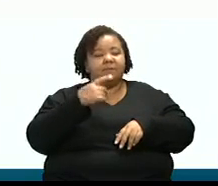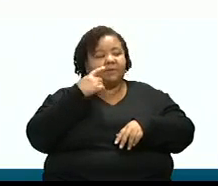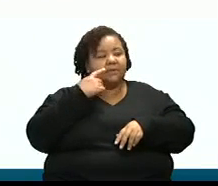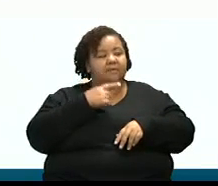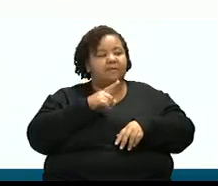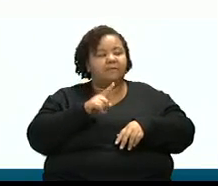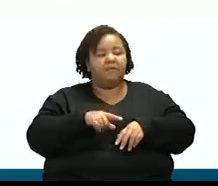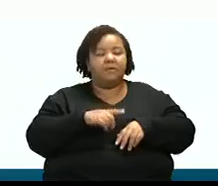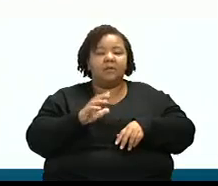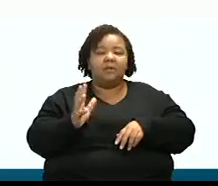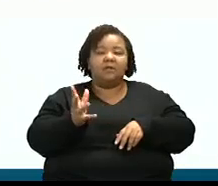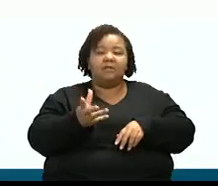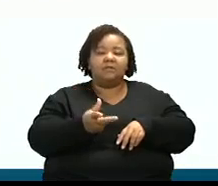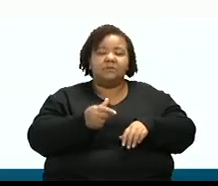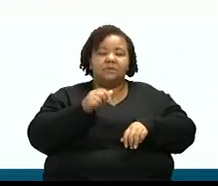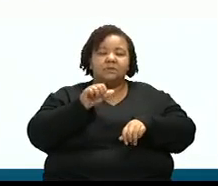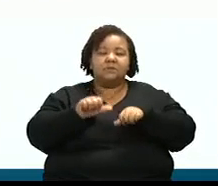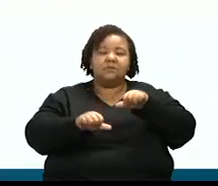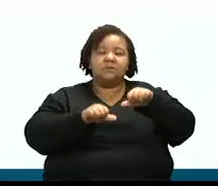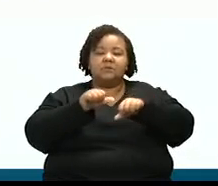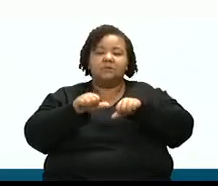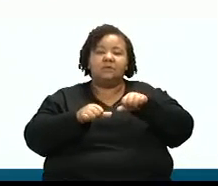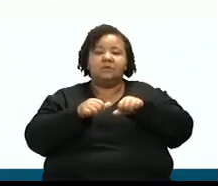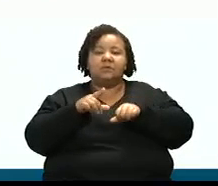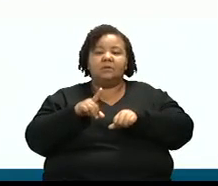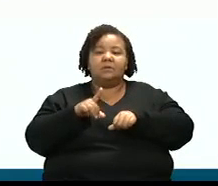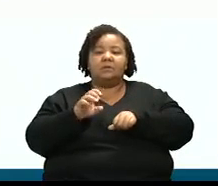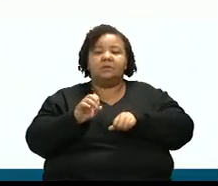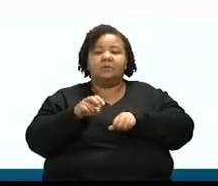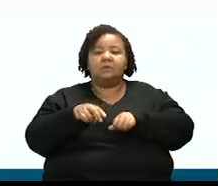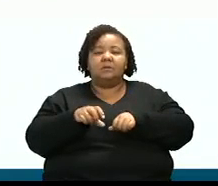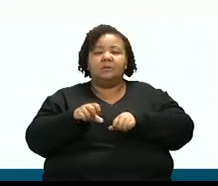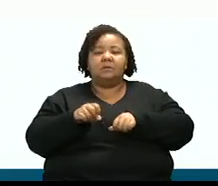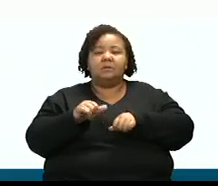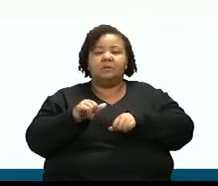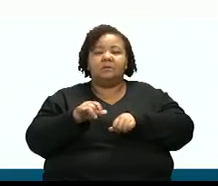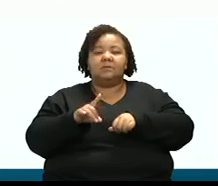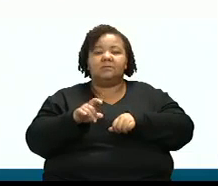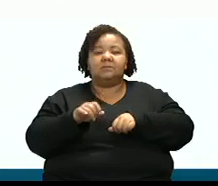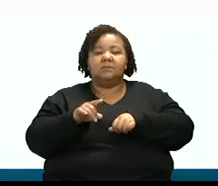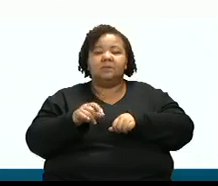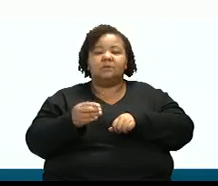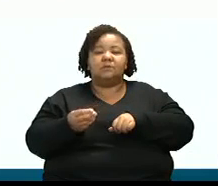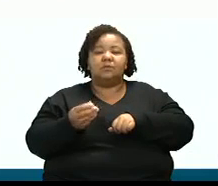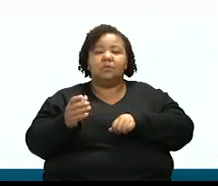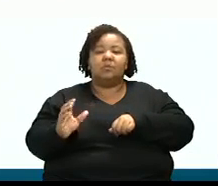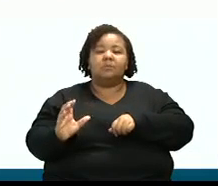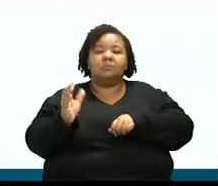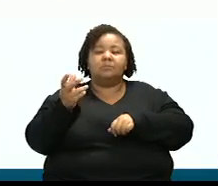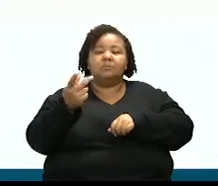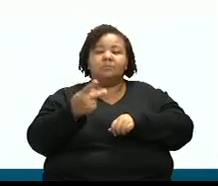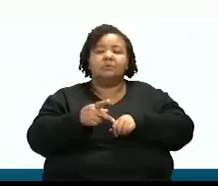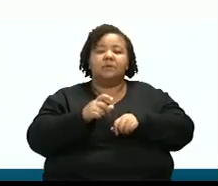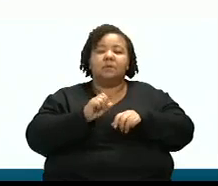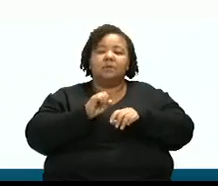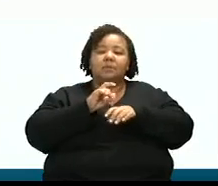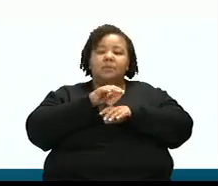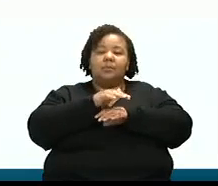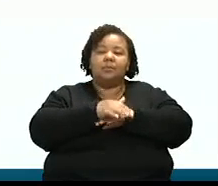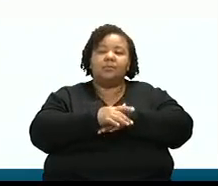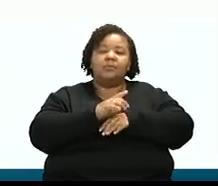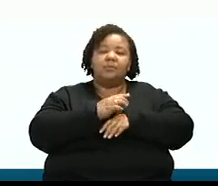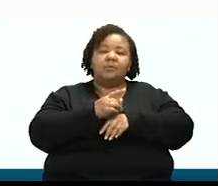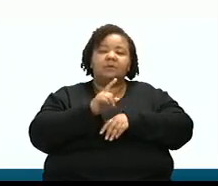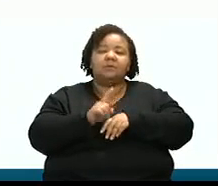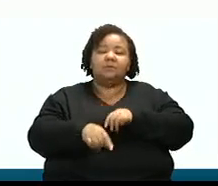que varia a densidade do fluido no ponto, como que está acontecendo aquele escoamento. E aí nós